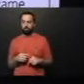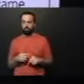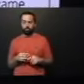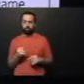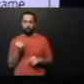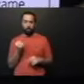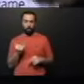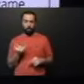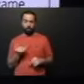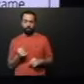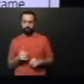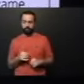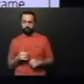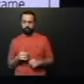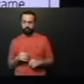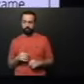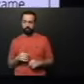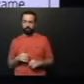Enxuto, som de CH.